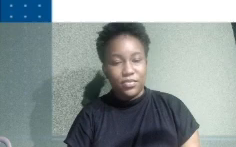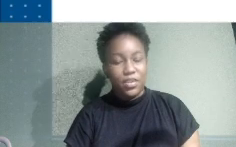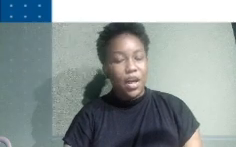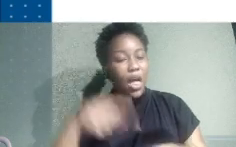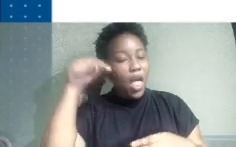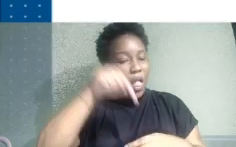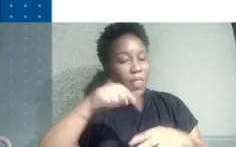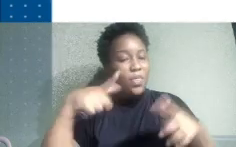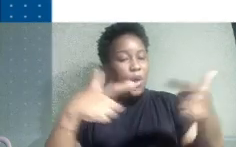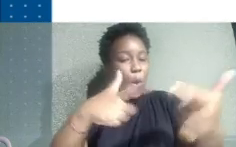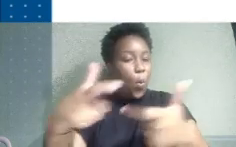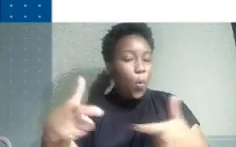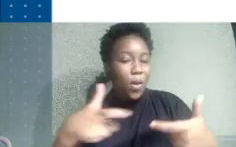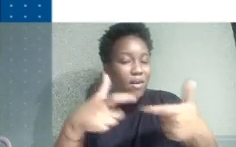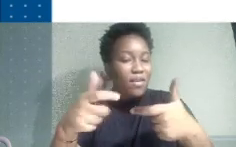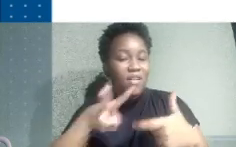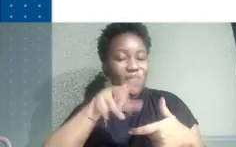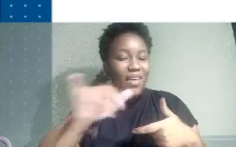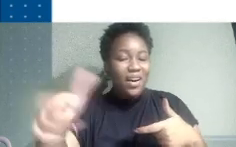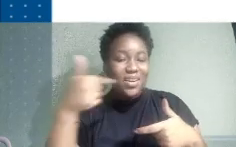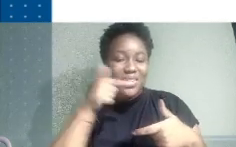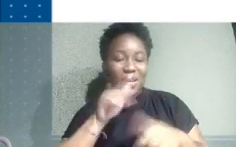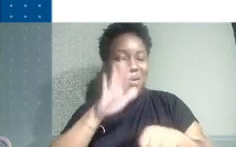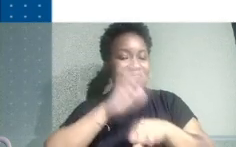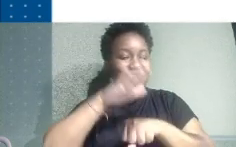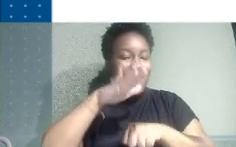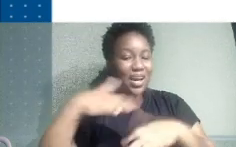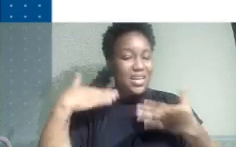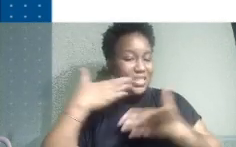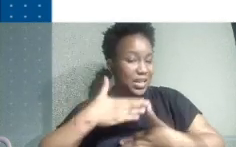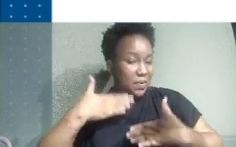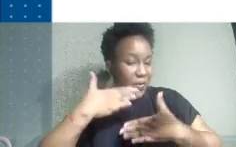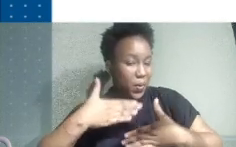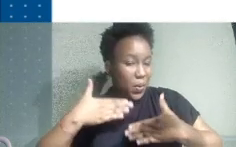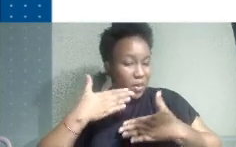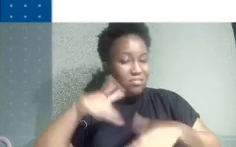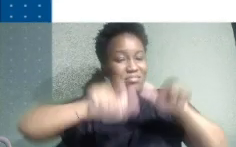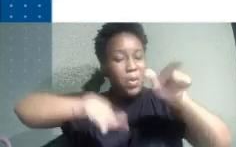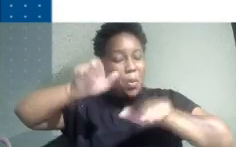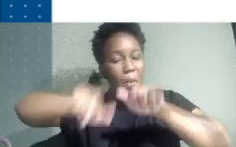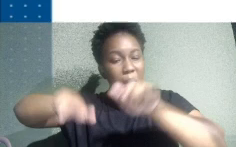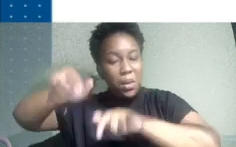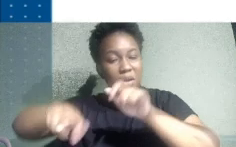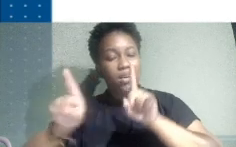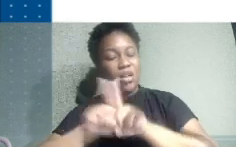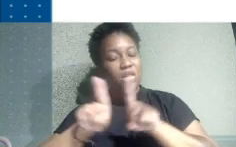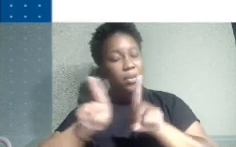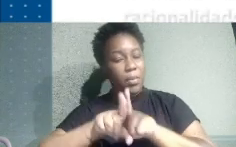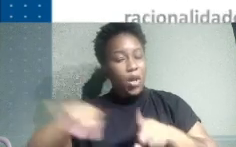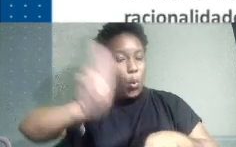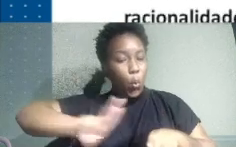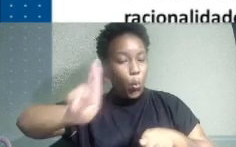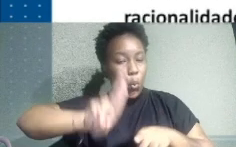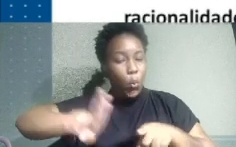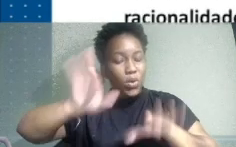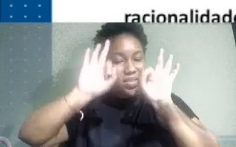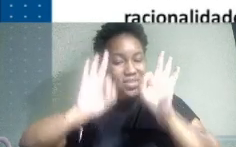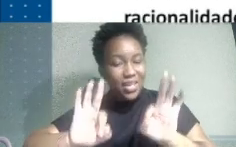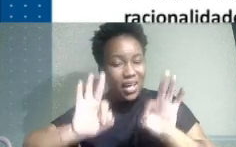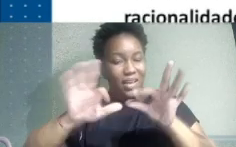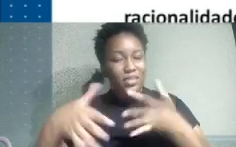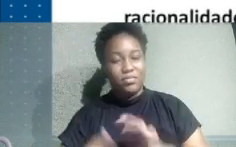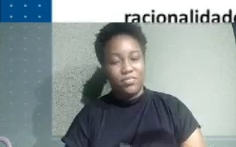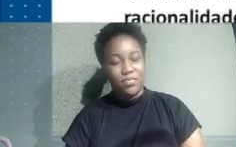cômodo. Isso vai garantir uma maior satisfação do usuário, bem como o uso adequado. E por fim,